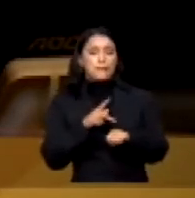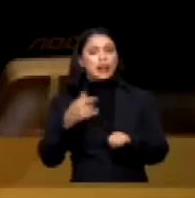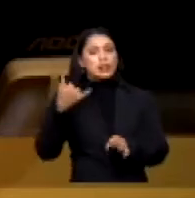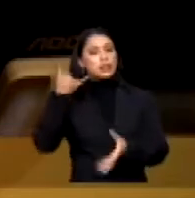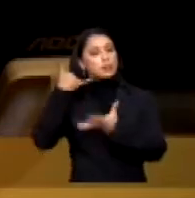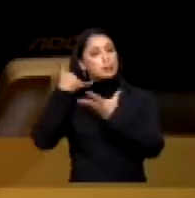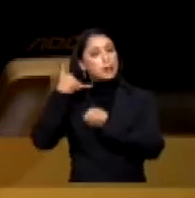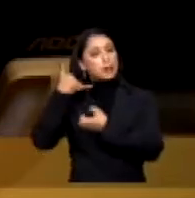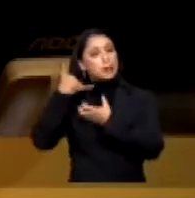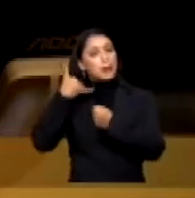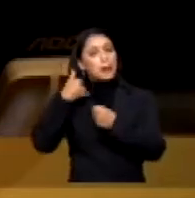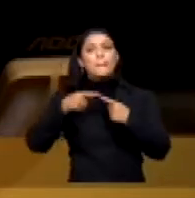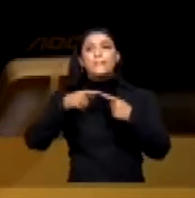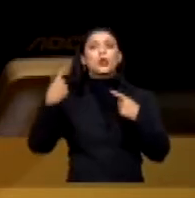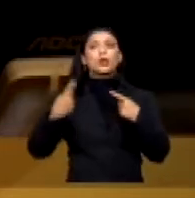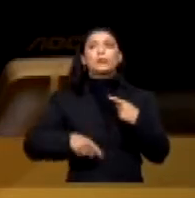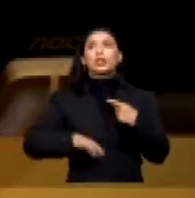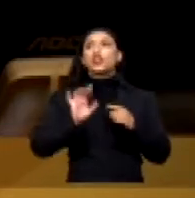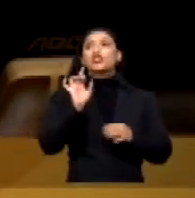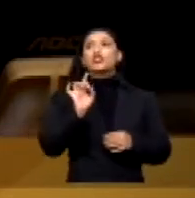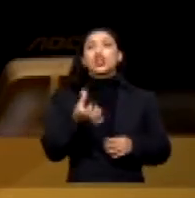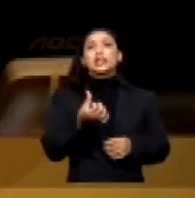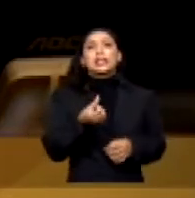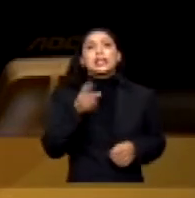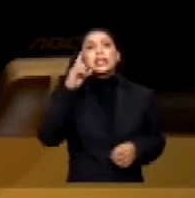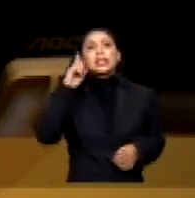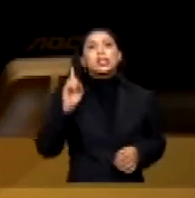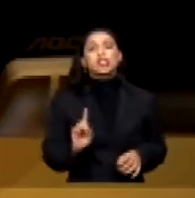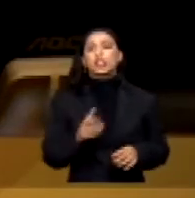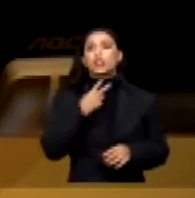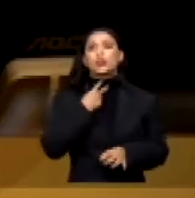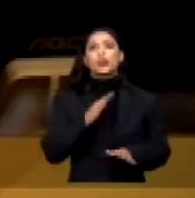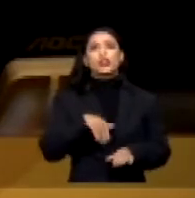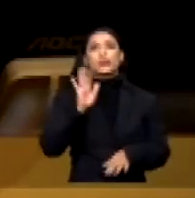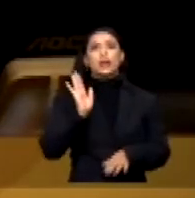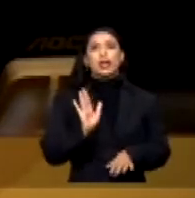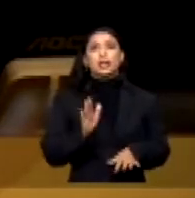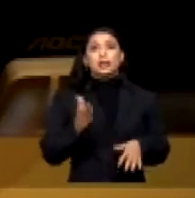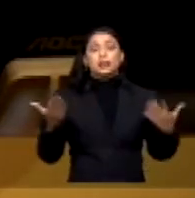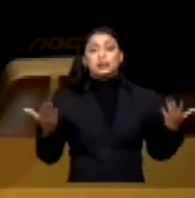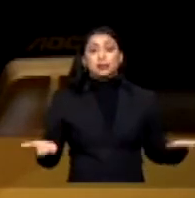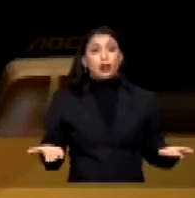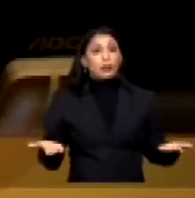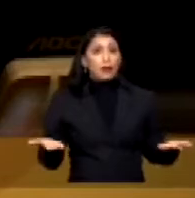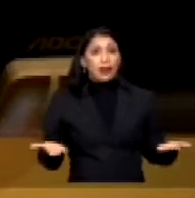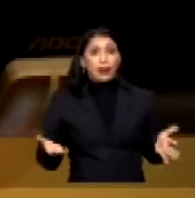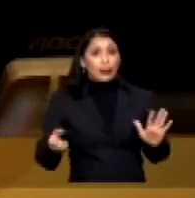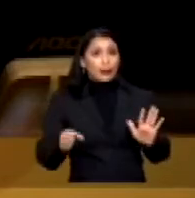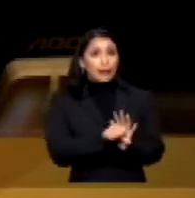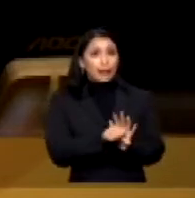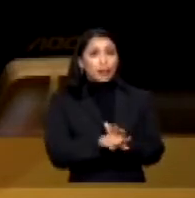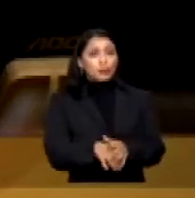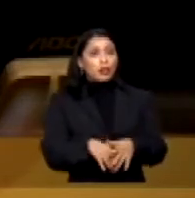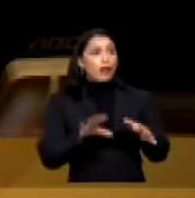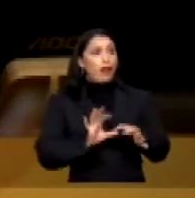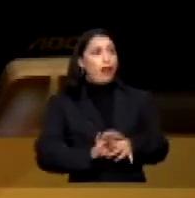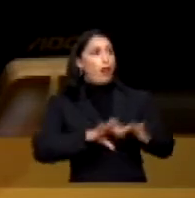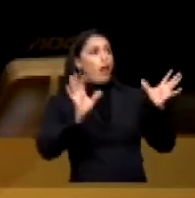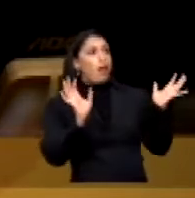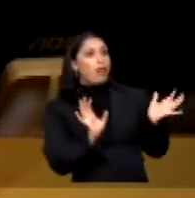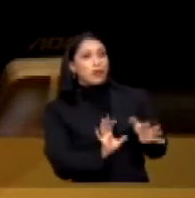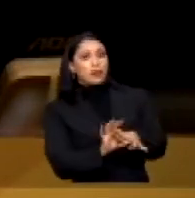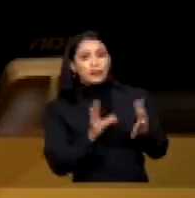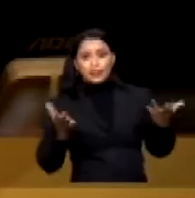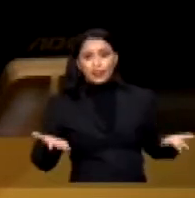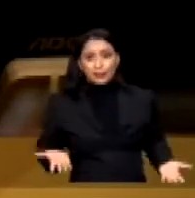onde escutas telefônicas não podem durar mais do que 60 dias e teremos criado um paraíso para a criminalidade.